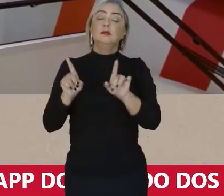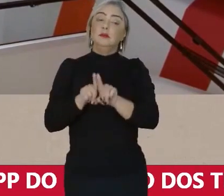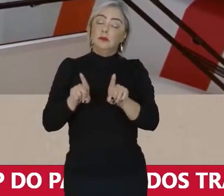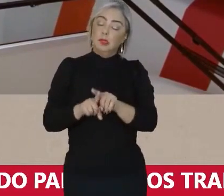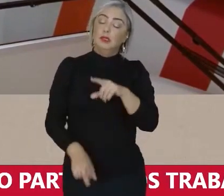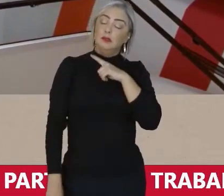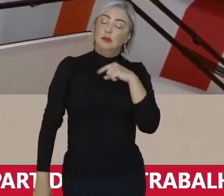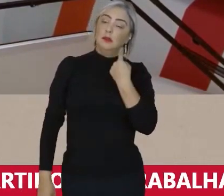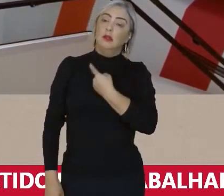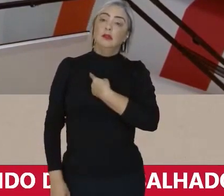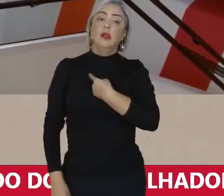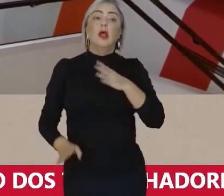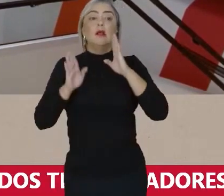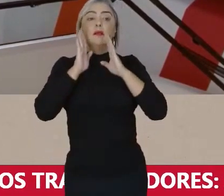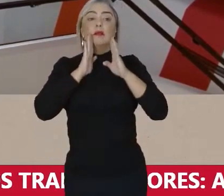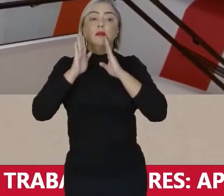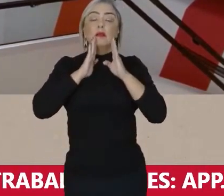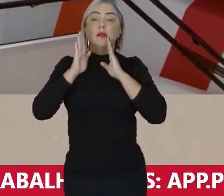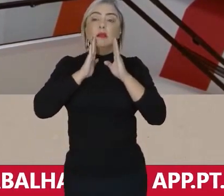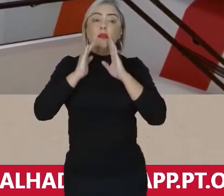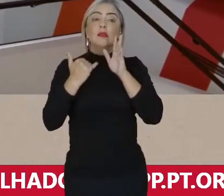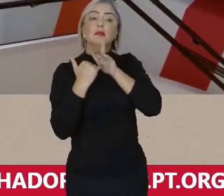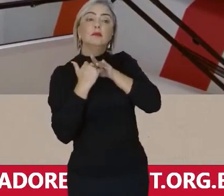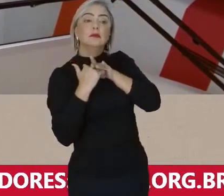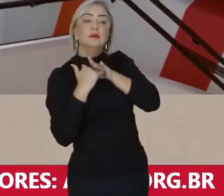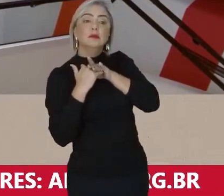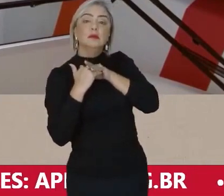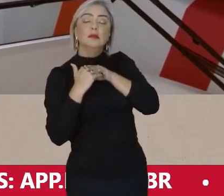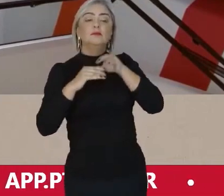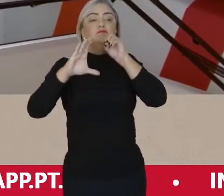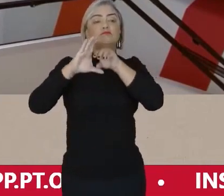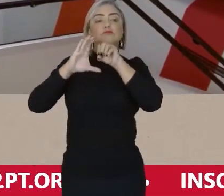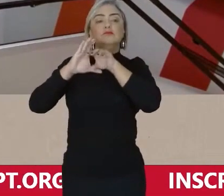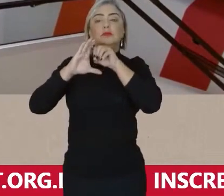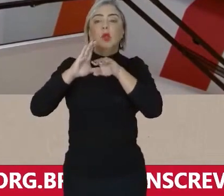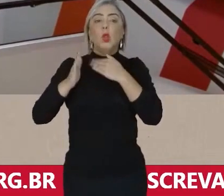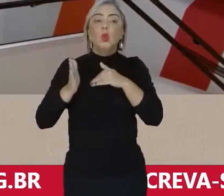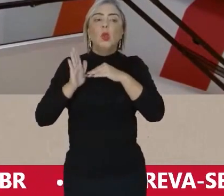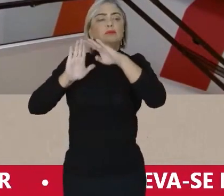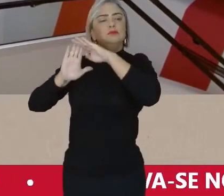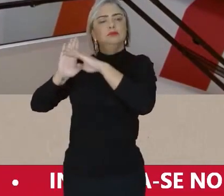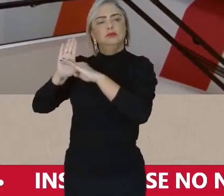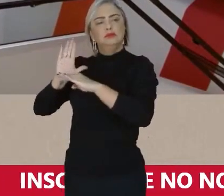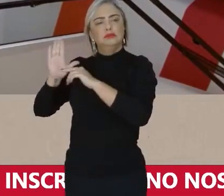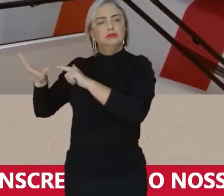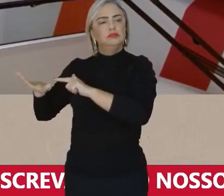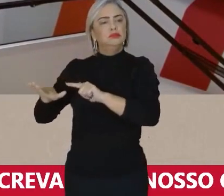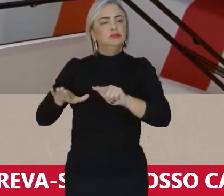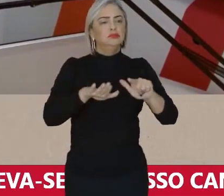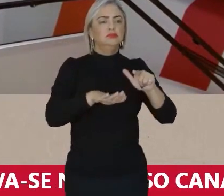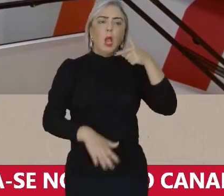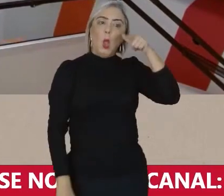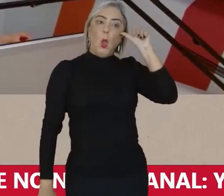disso, nós temos a nossa página no Facebook, o nosso canal do YouTube, que está transmitindo ao vivo toda a programação dessa semana.